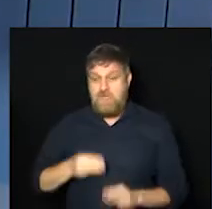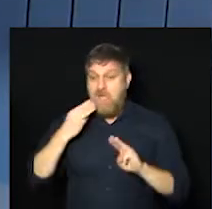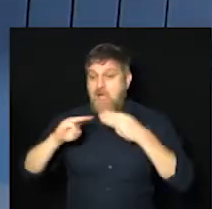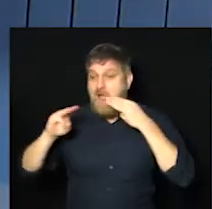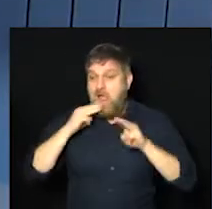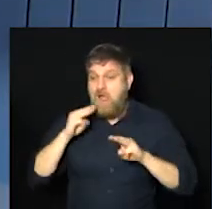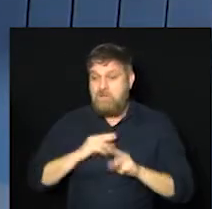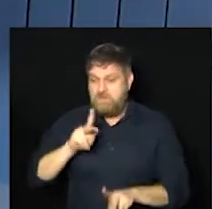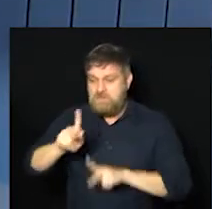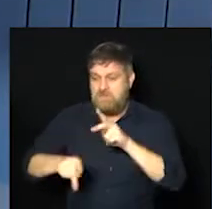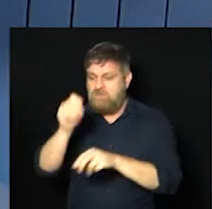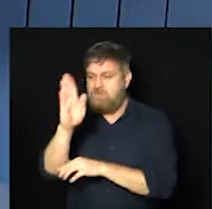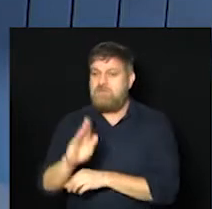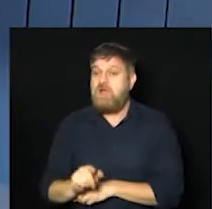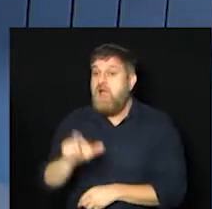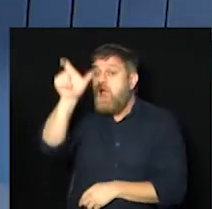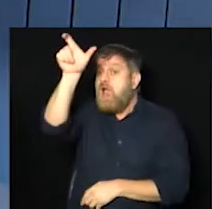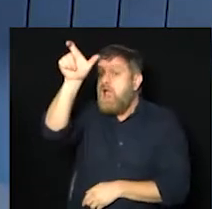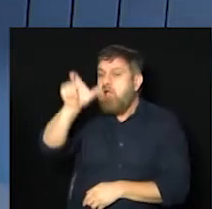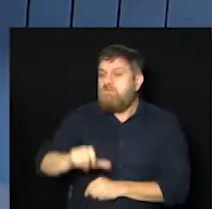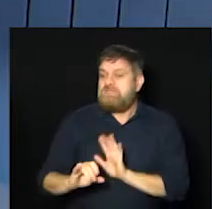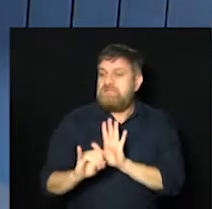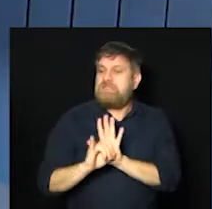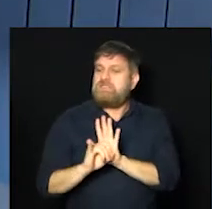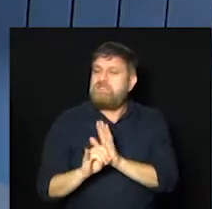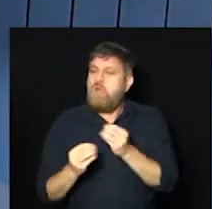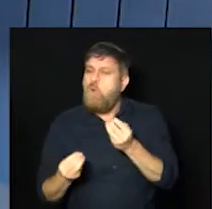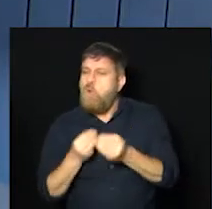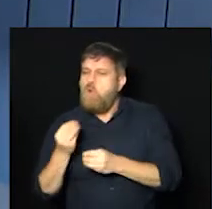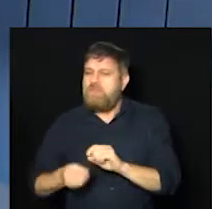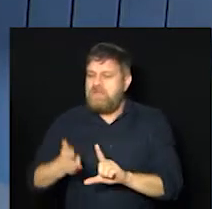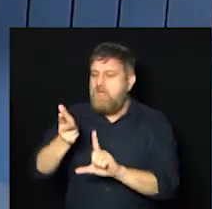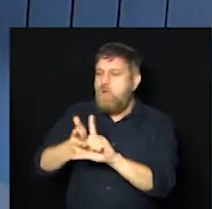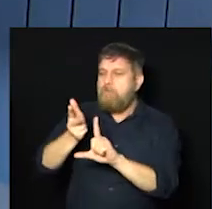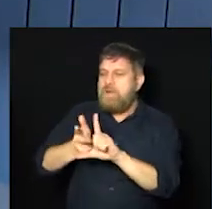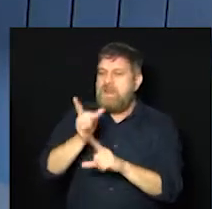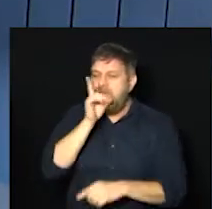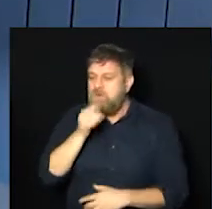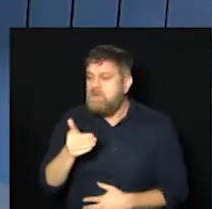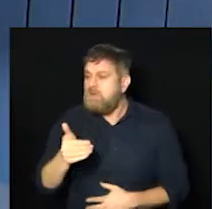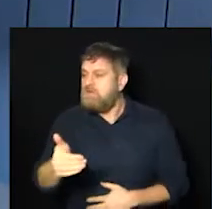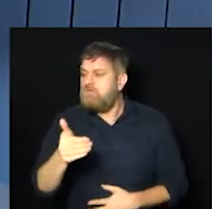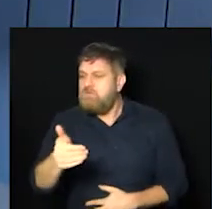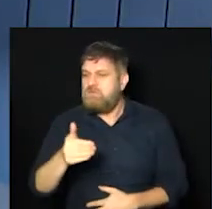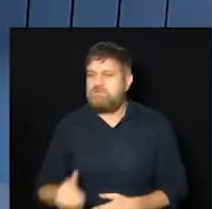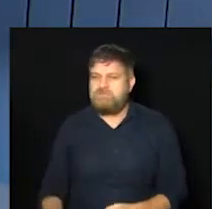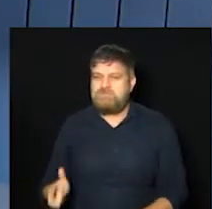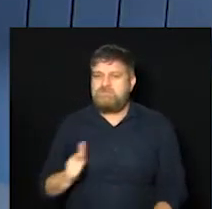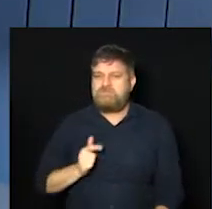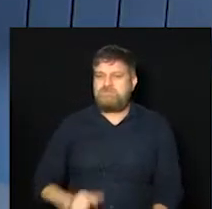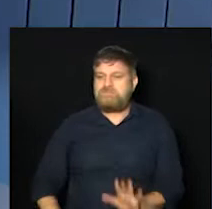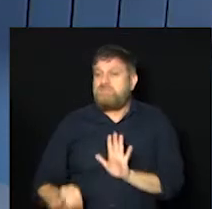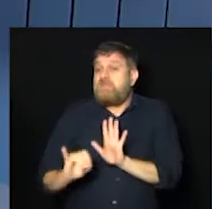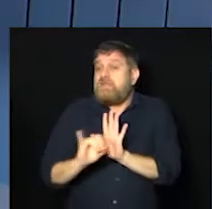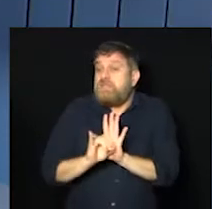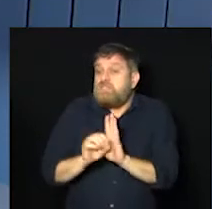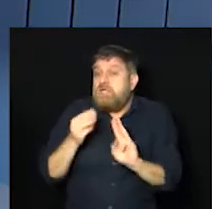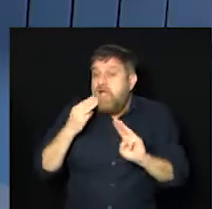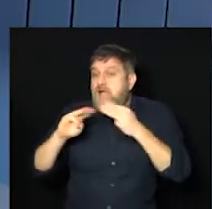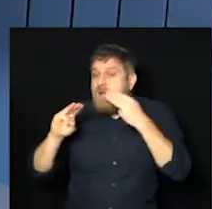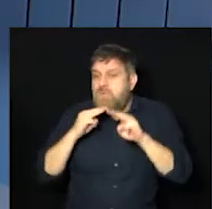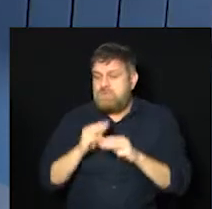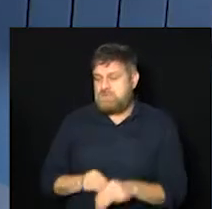que é o seu estilo musical? Você tem uma live, né? No próximo domingo. Qual que é o estilo musical que você canta? É